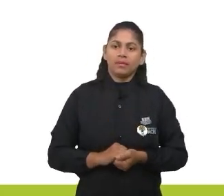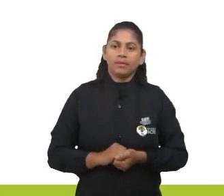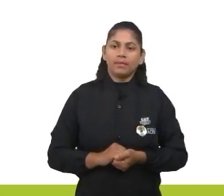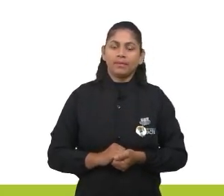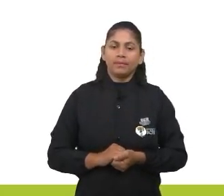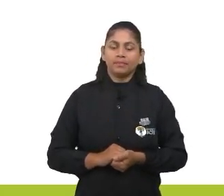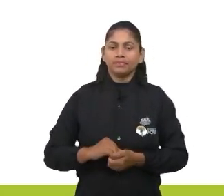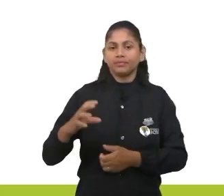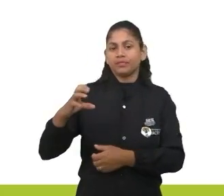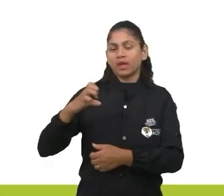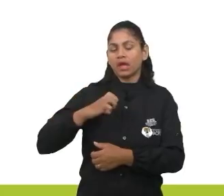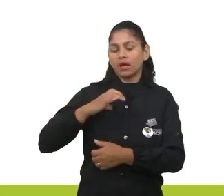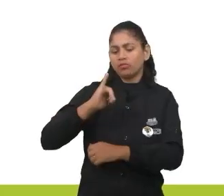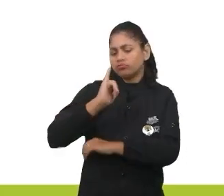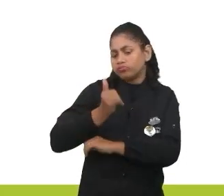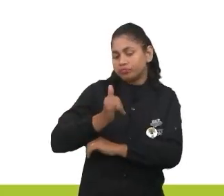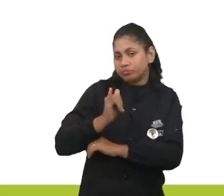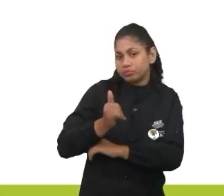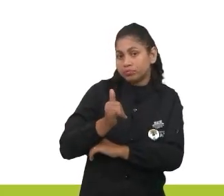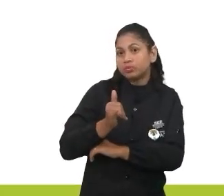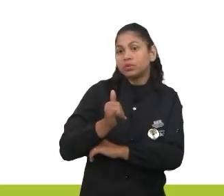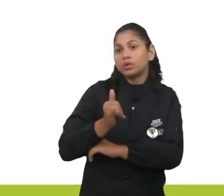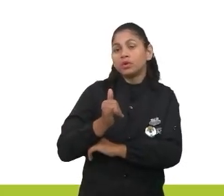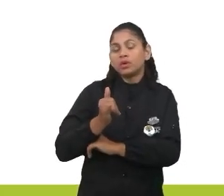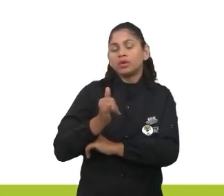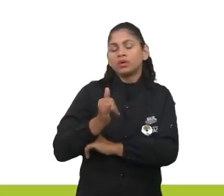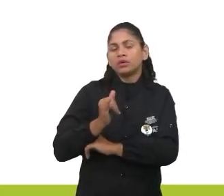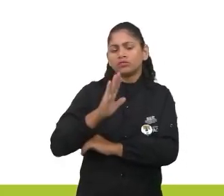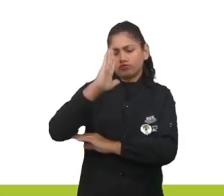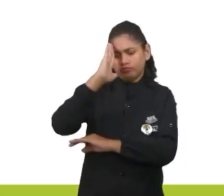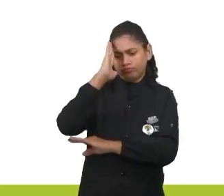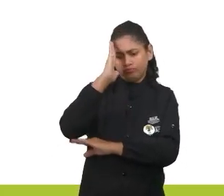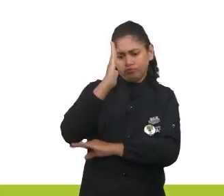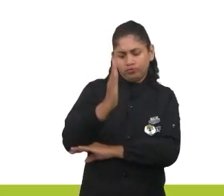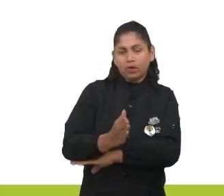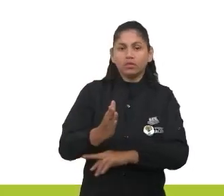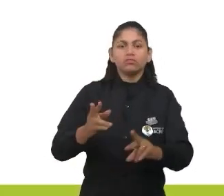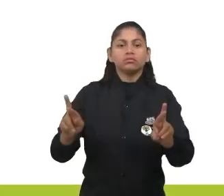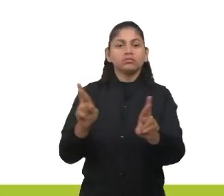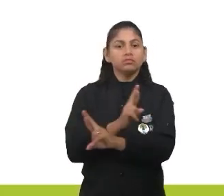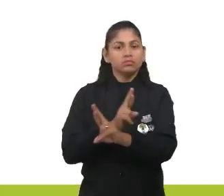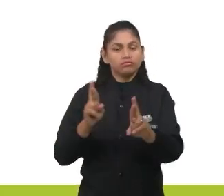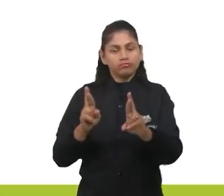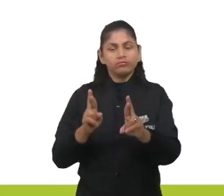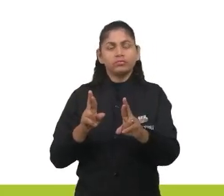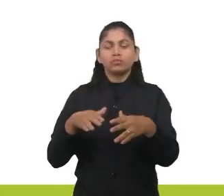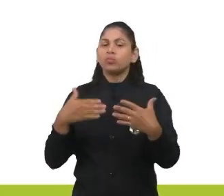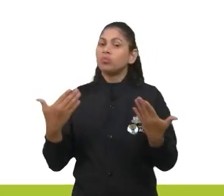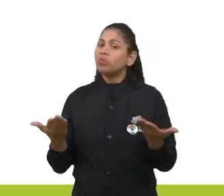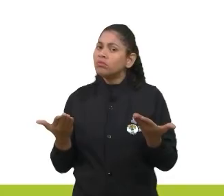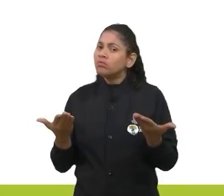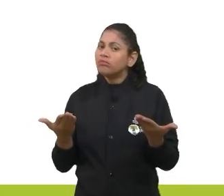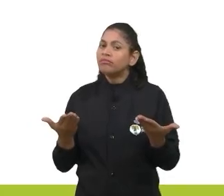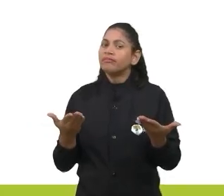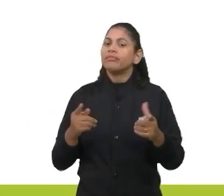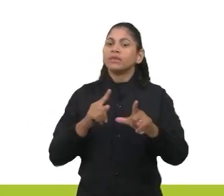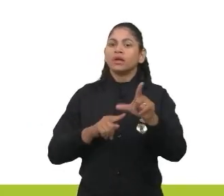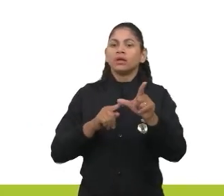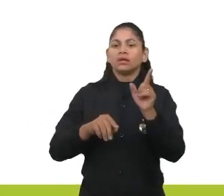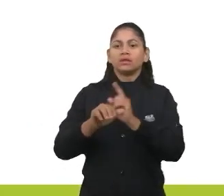A ética do discurso em Habermas está diretamente relacionada com a letra